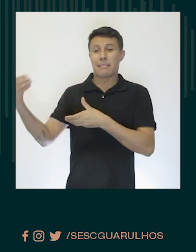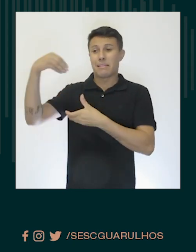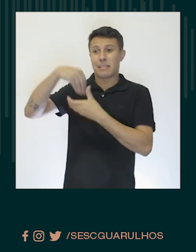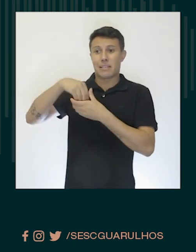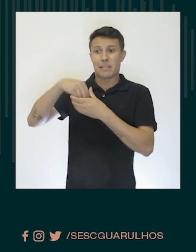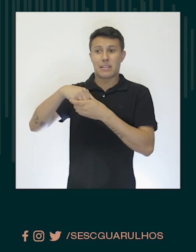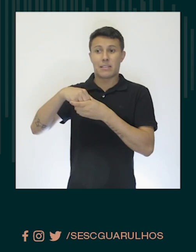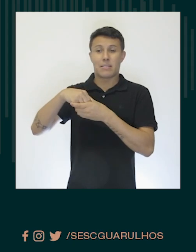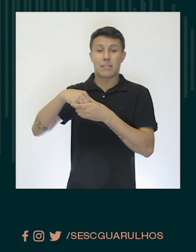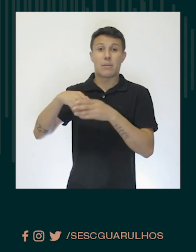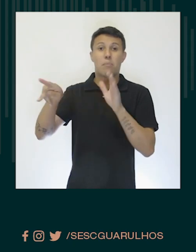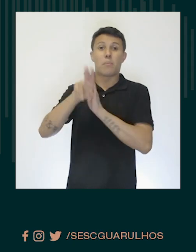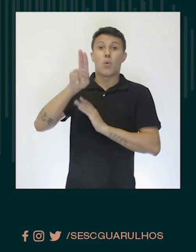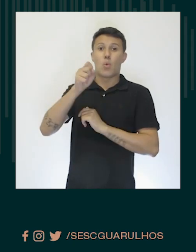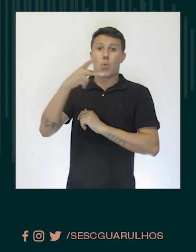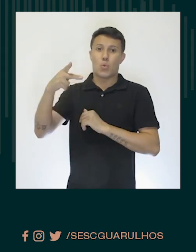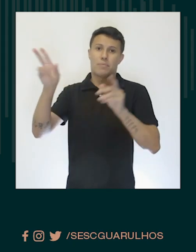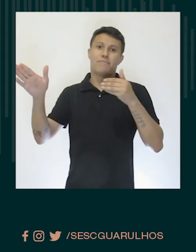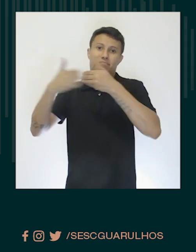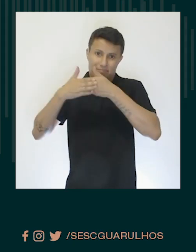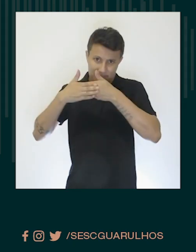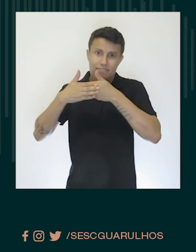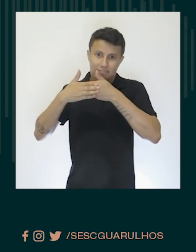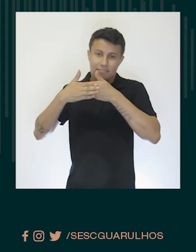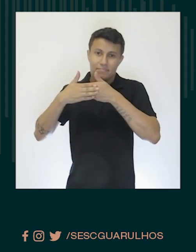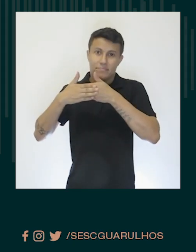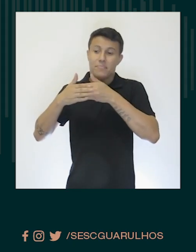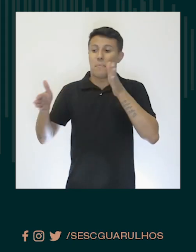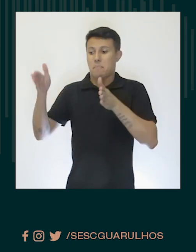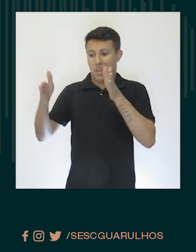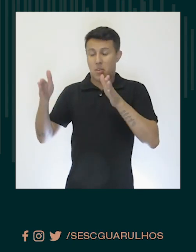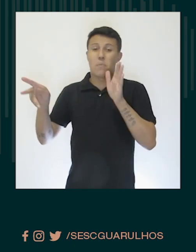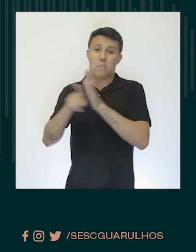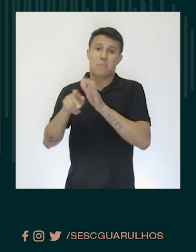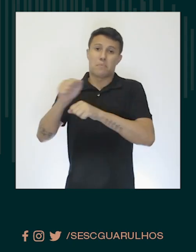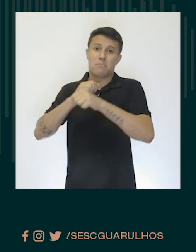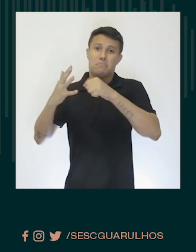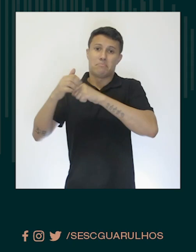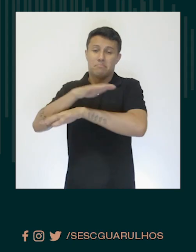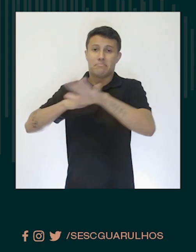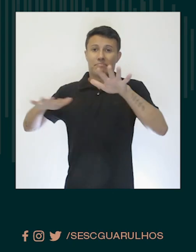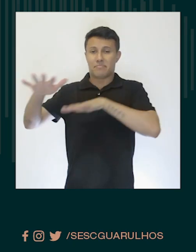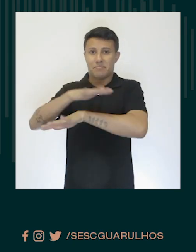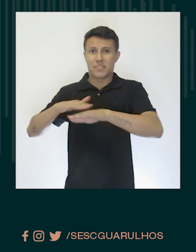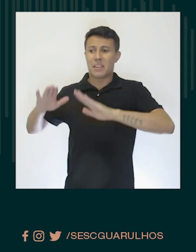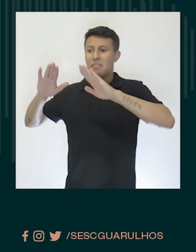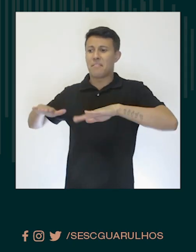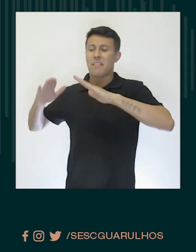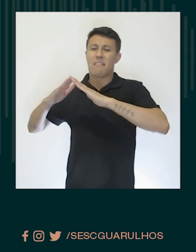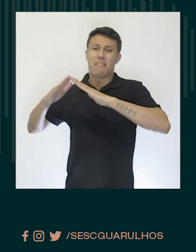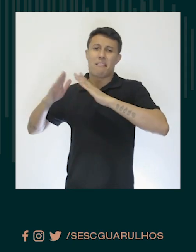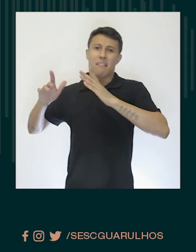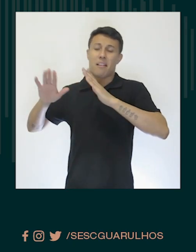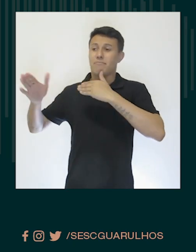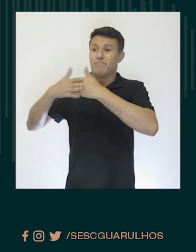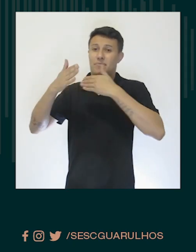dentro da Universidade de São Paulo, que fechou, né? Durante a pandemia, então eu ficava em alojamento lá, o